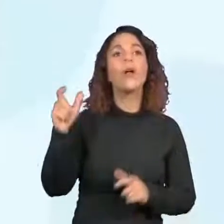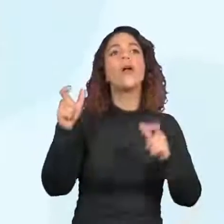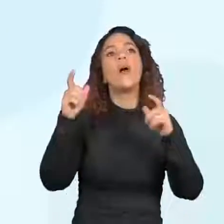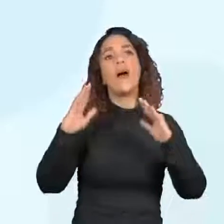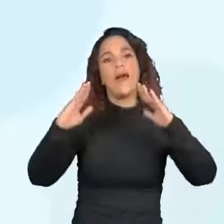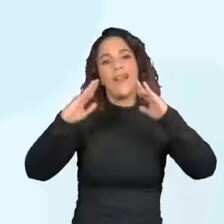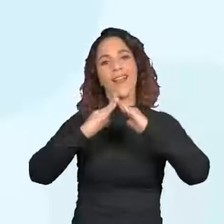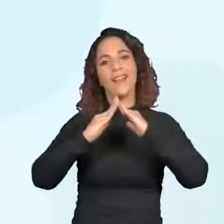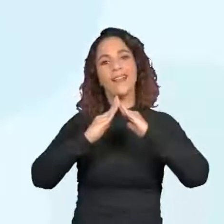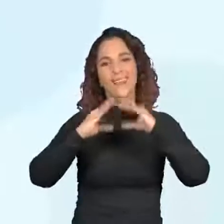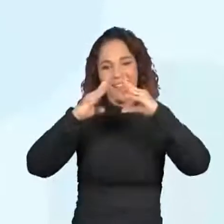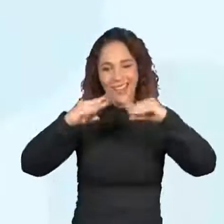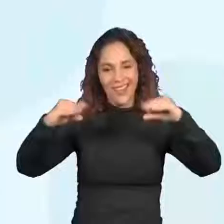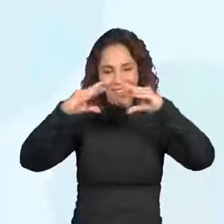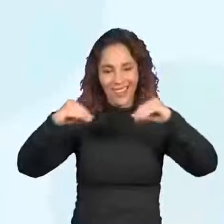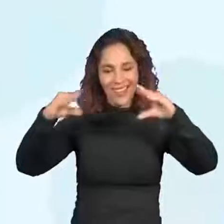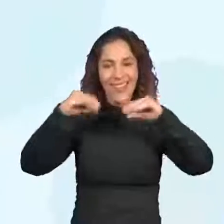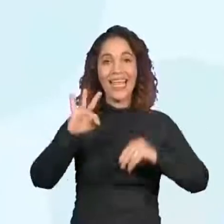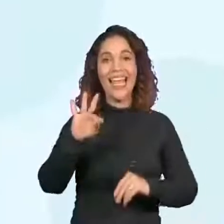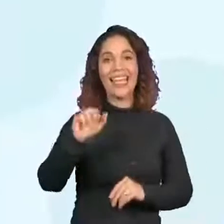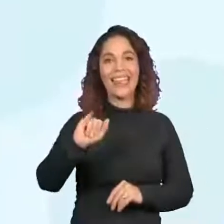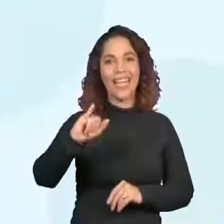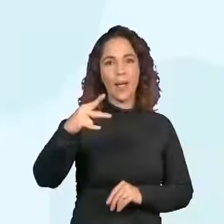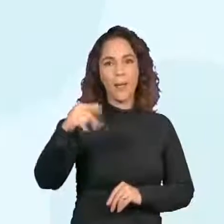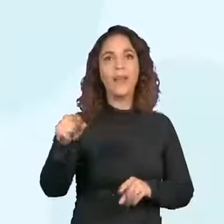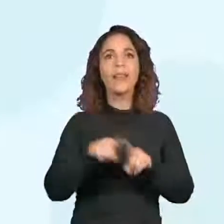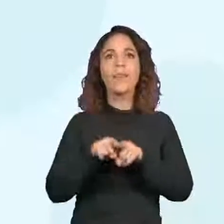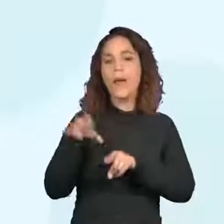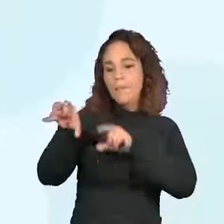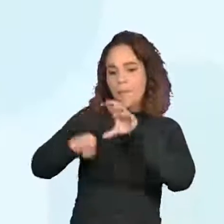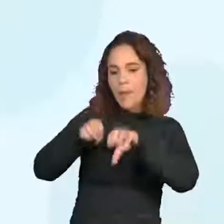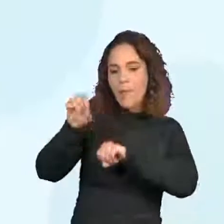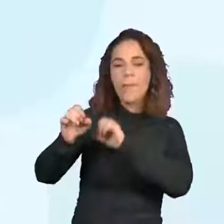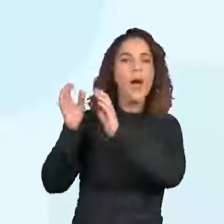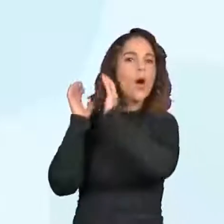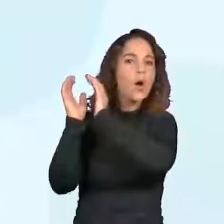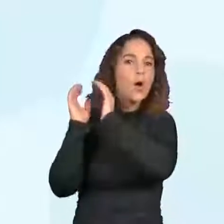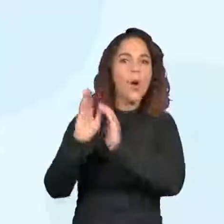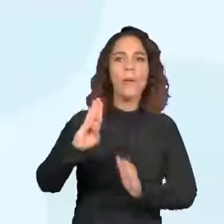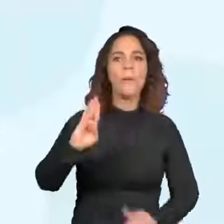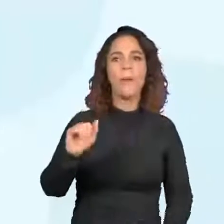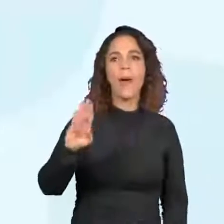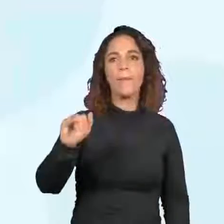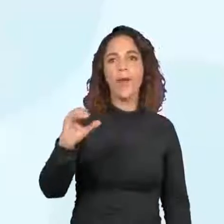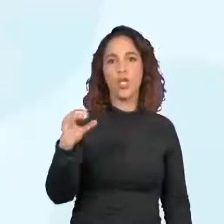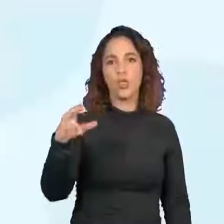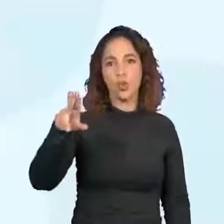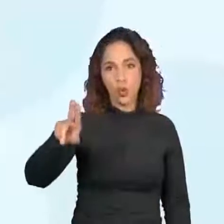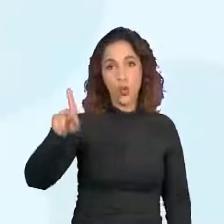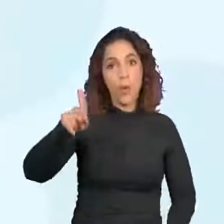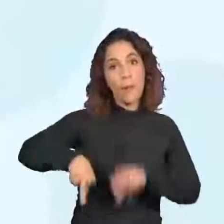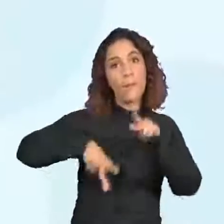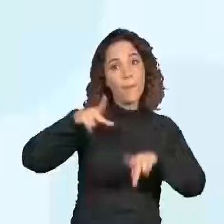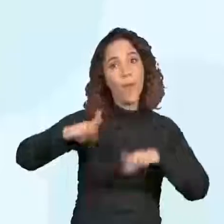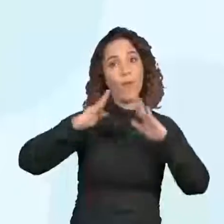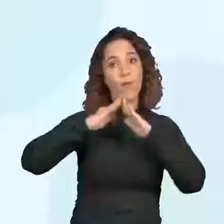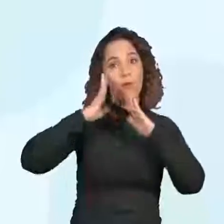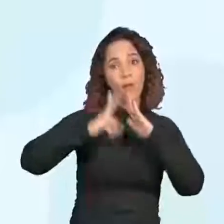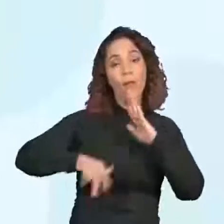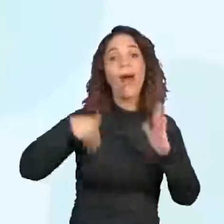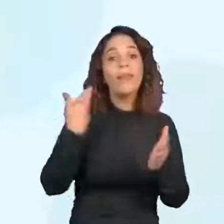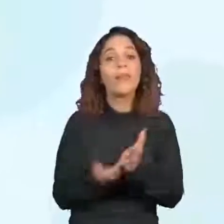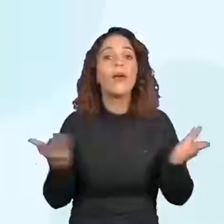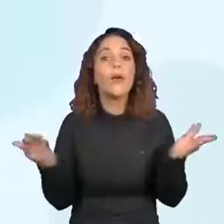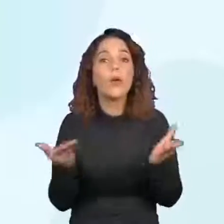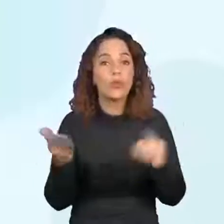taipas, a coleta do coco babaçu, porque são todas tradições que esses povos trazem até hoje,